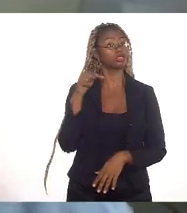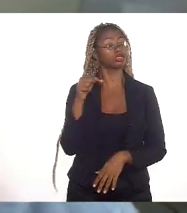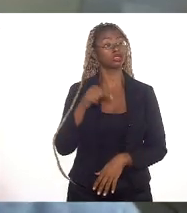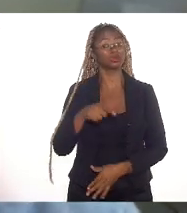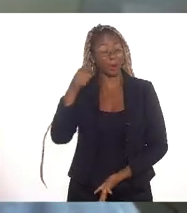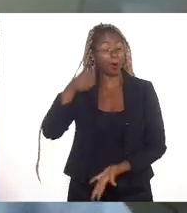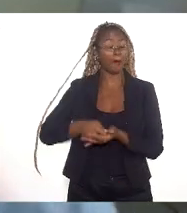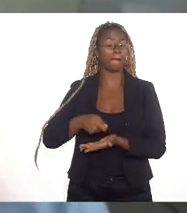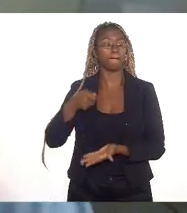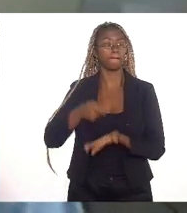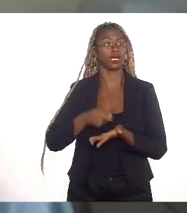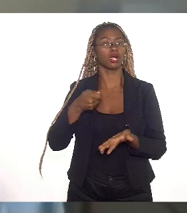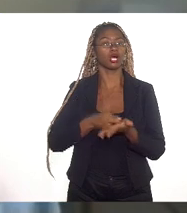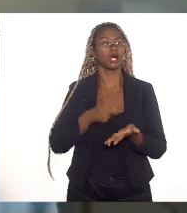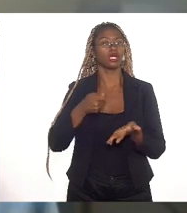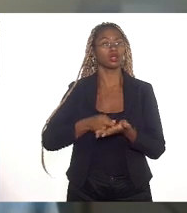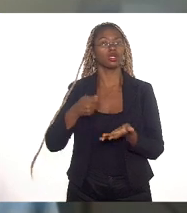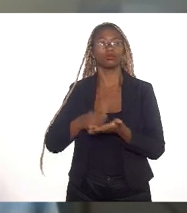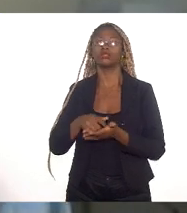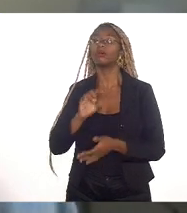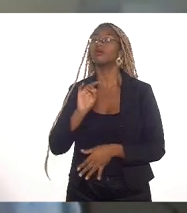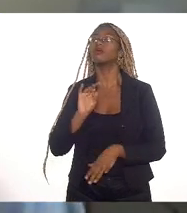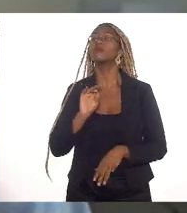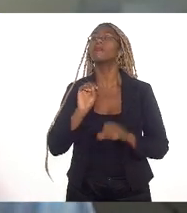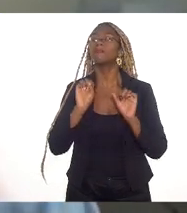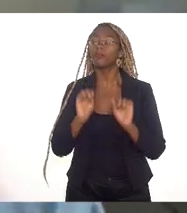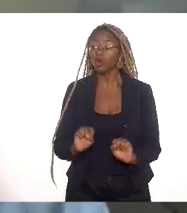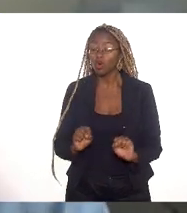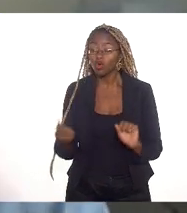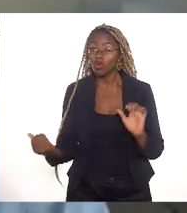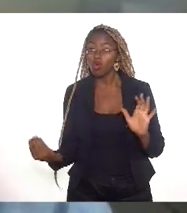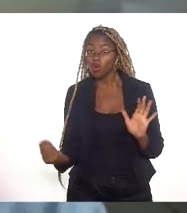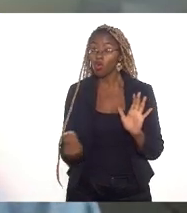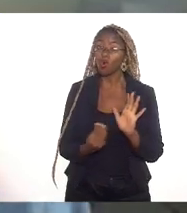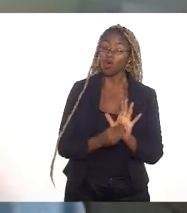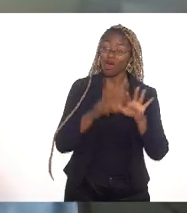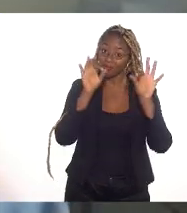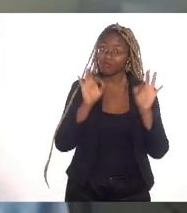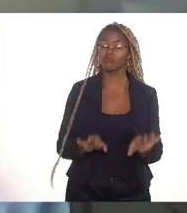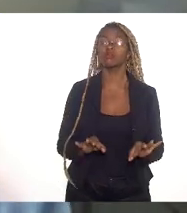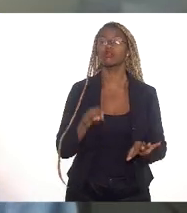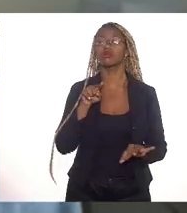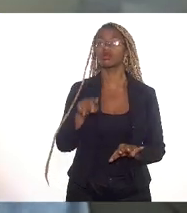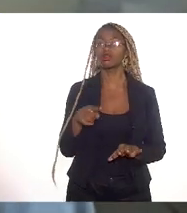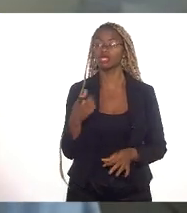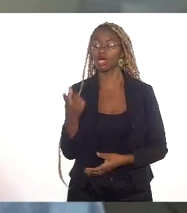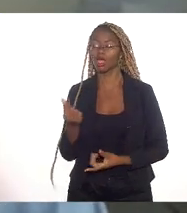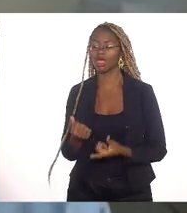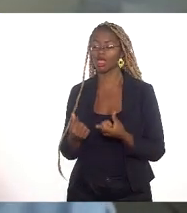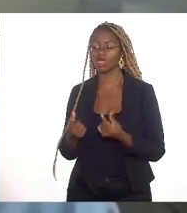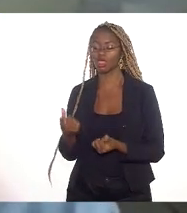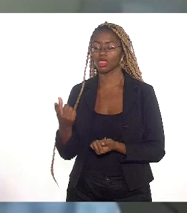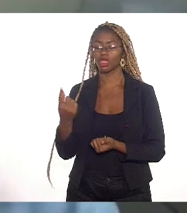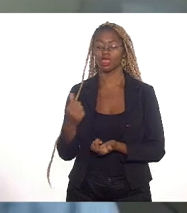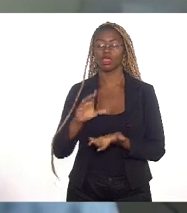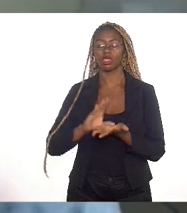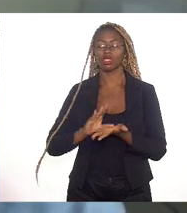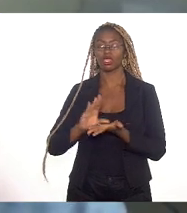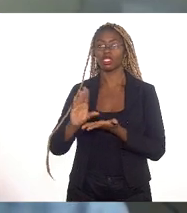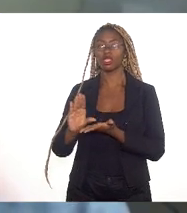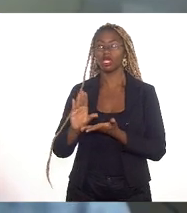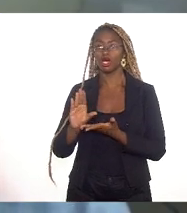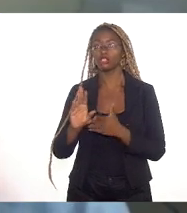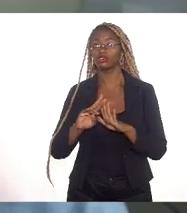obrigatoriamente, senhor presidente, só pode ser alocado em investimento ou no